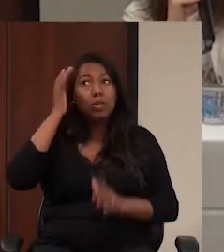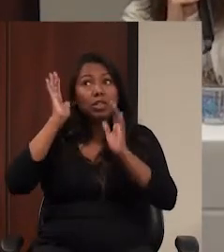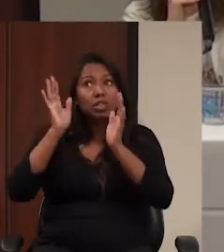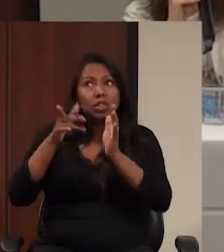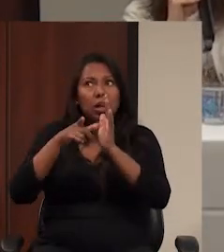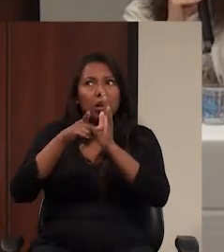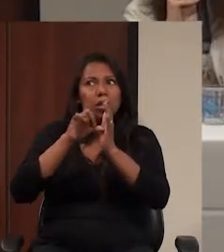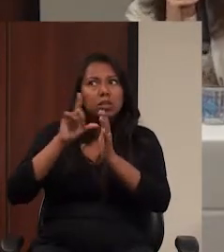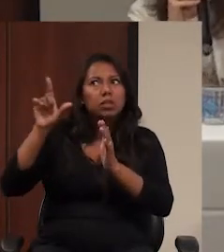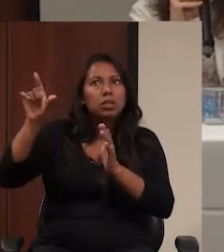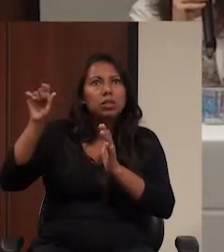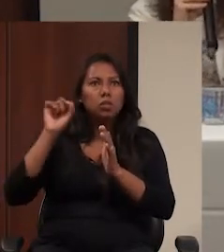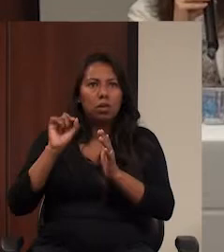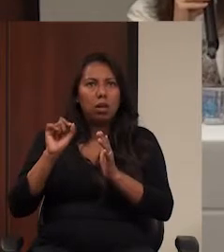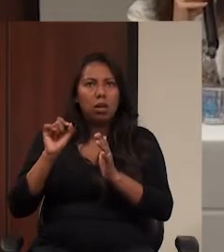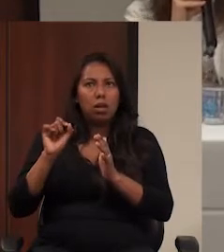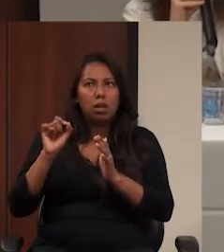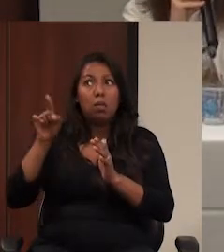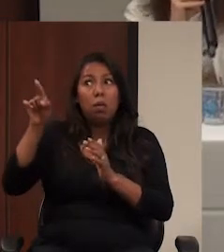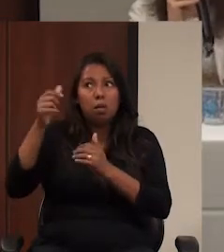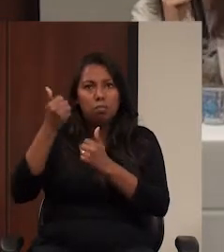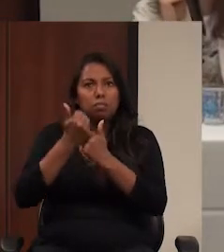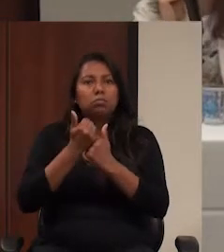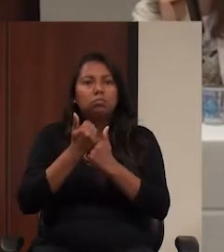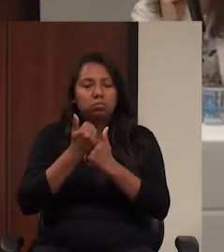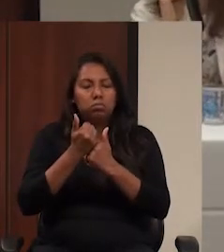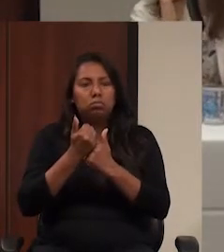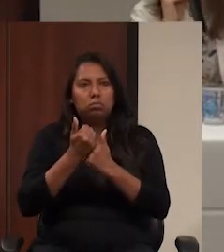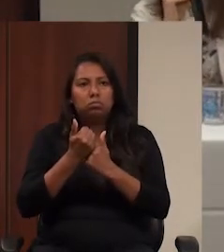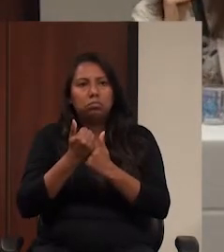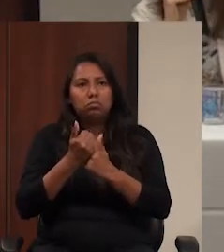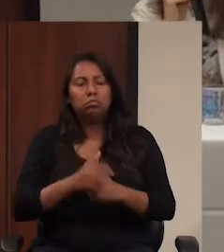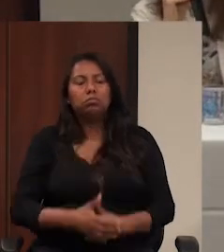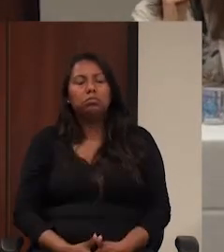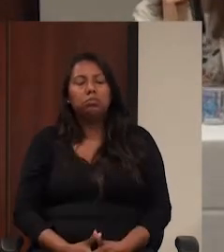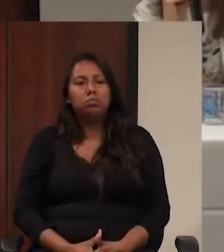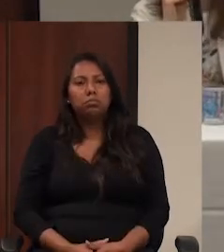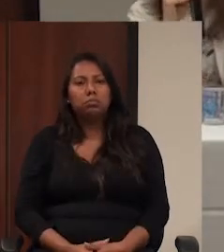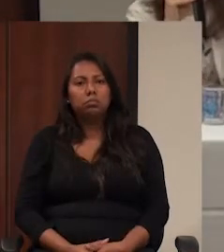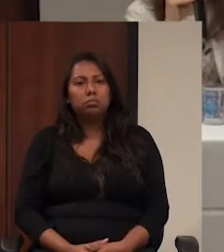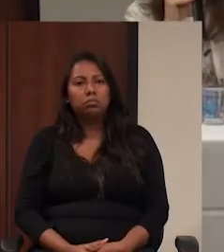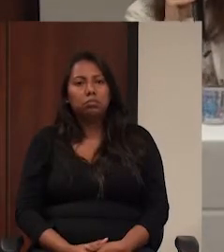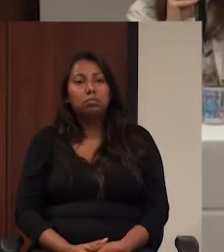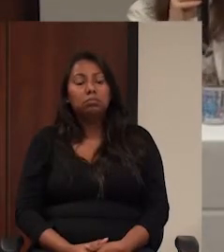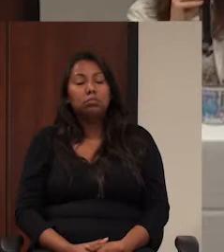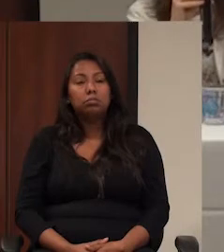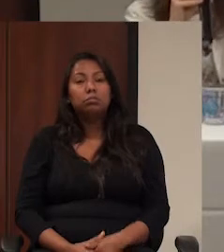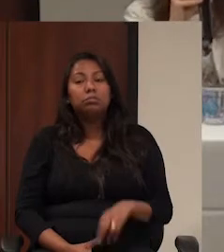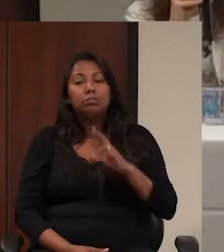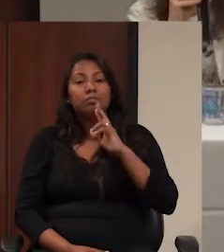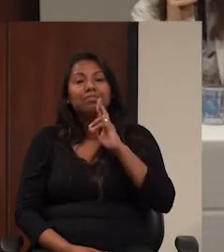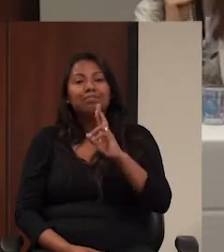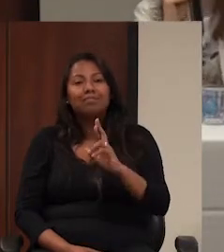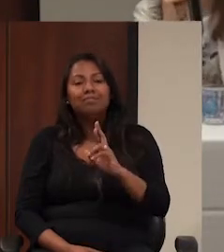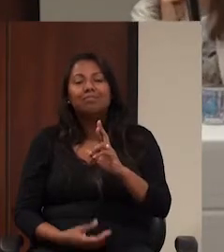curadores, né? Então é esse público que eles trabalharam, pessoas que potencialmente teriam curadores nomeados. Aí o resultado também, eu sempre trago